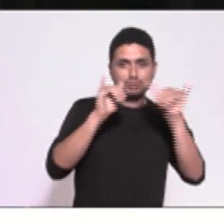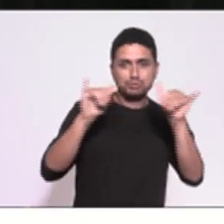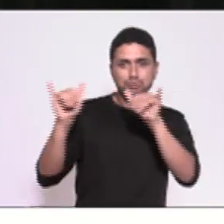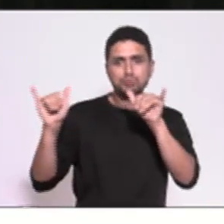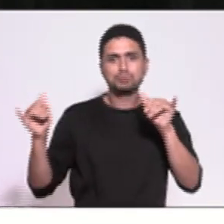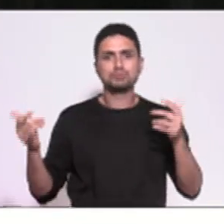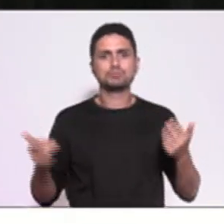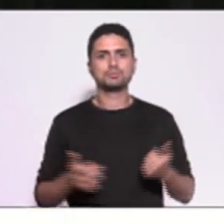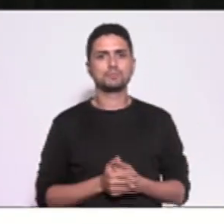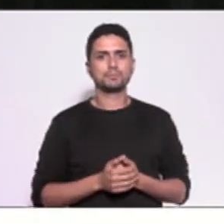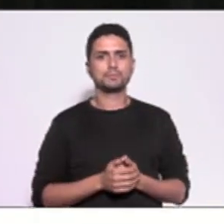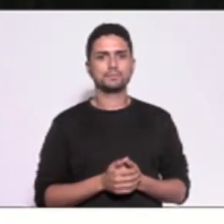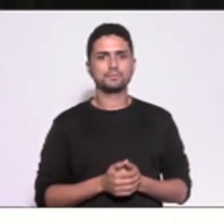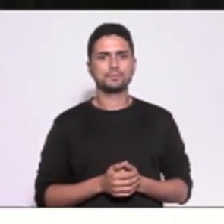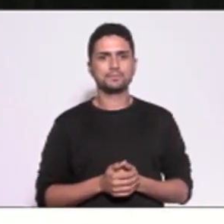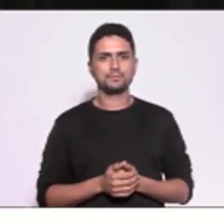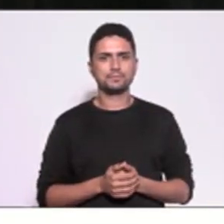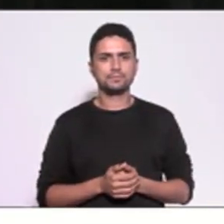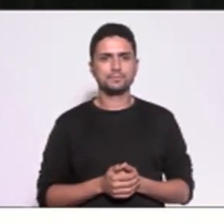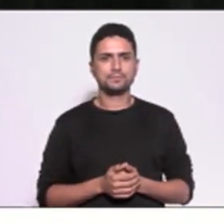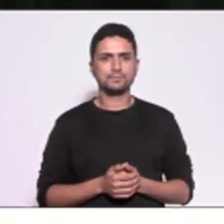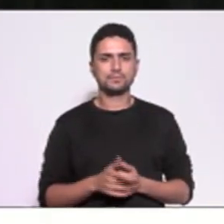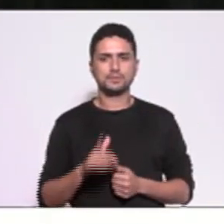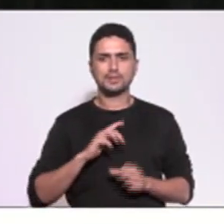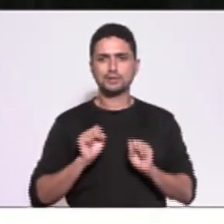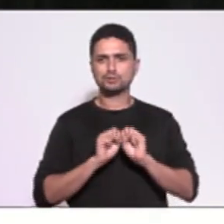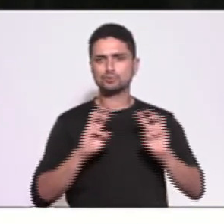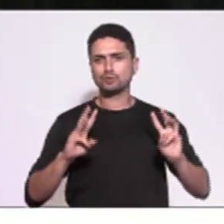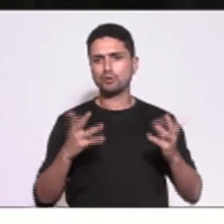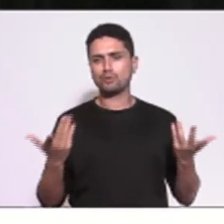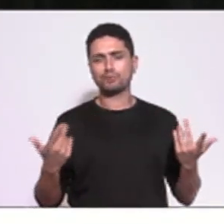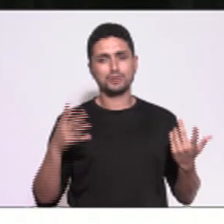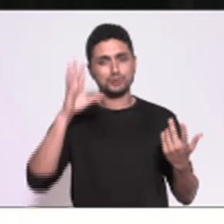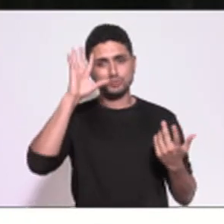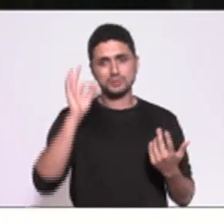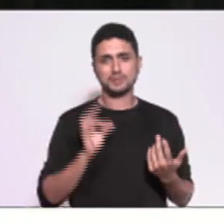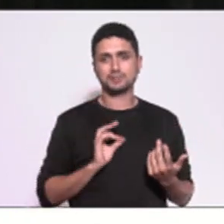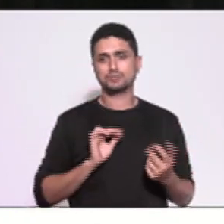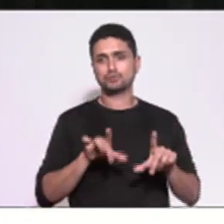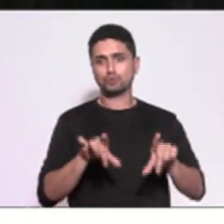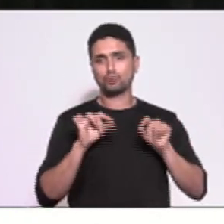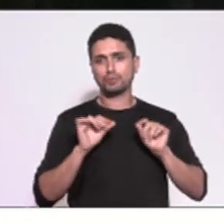showmício, eu não sei se eu botei as atrações erradas. Só